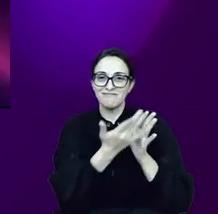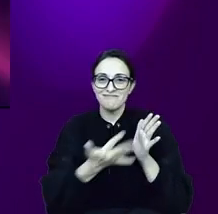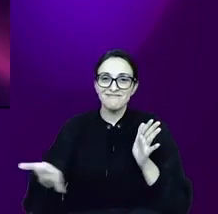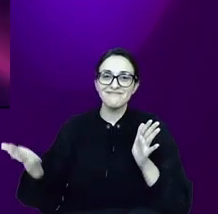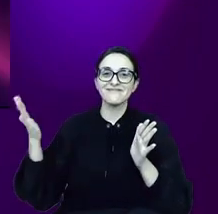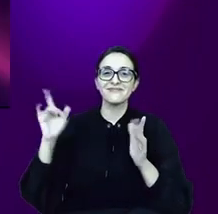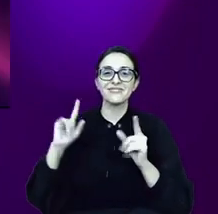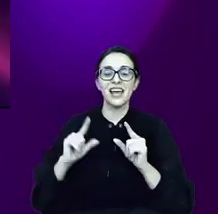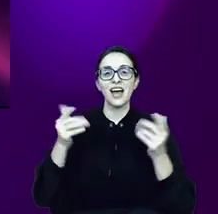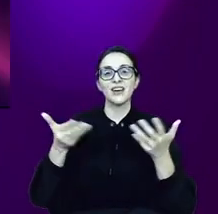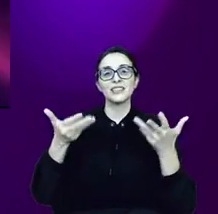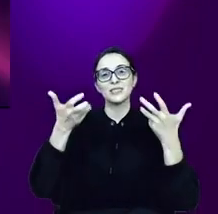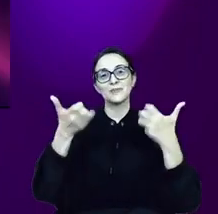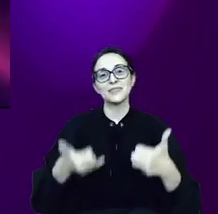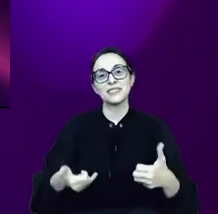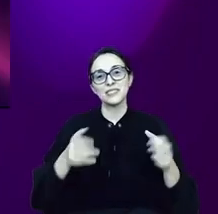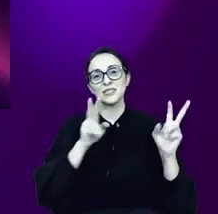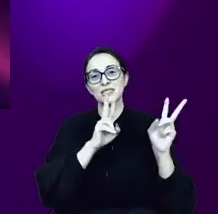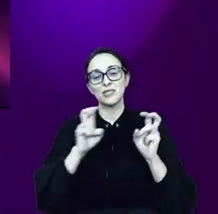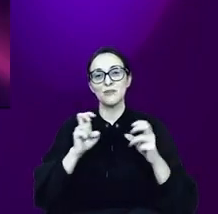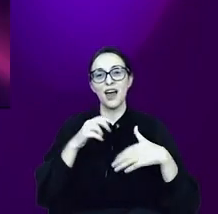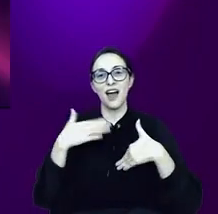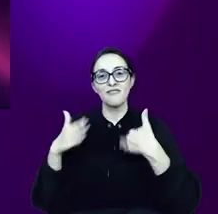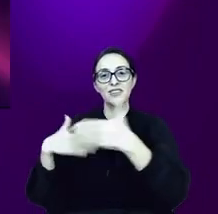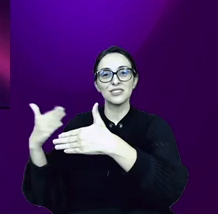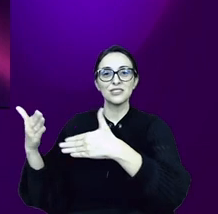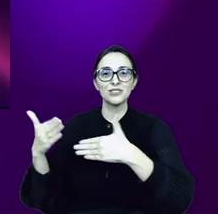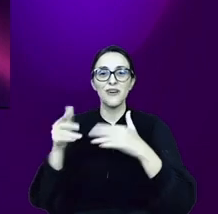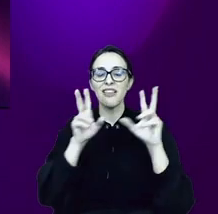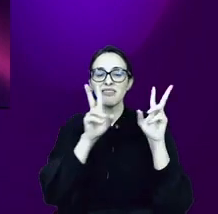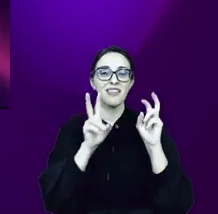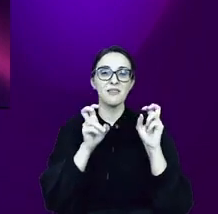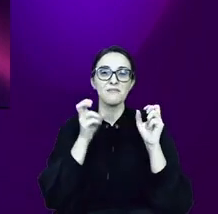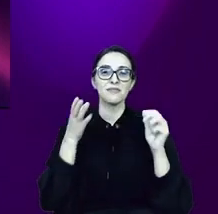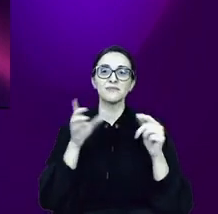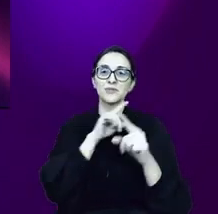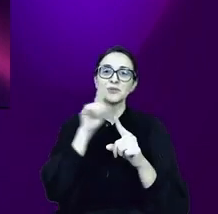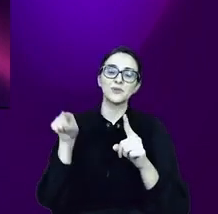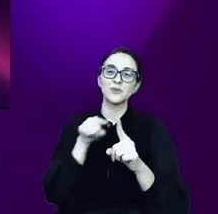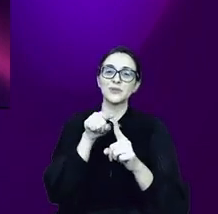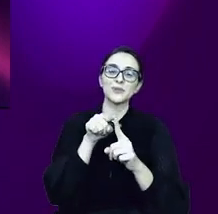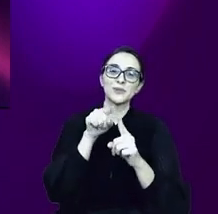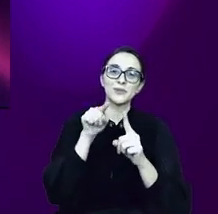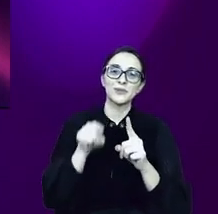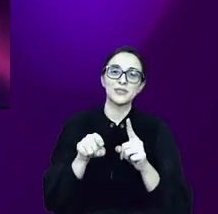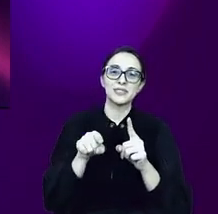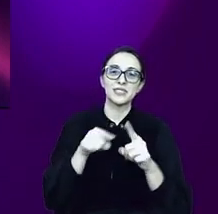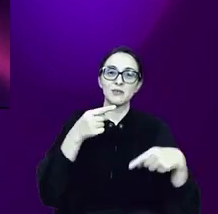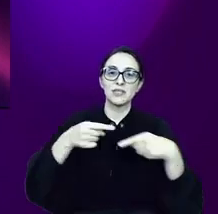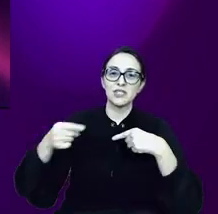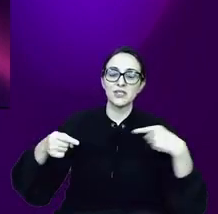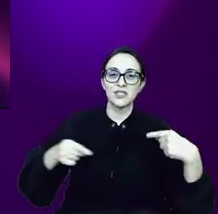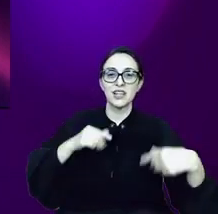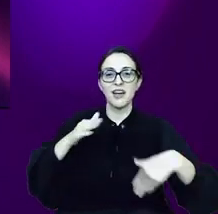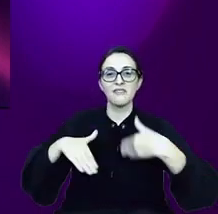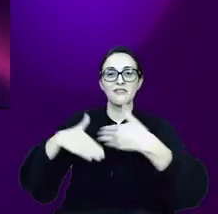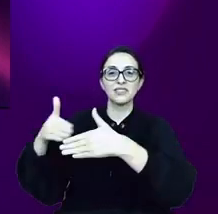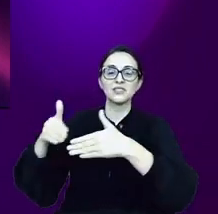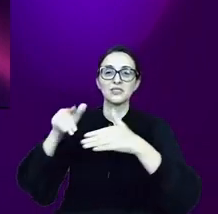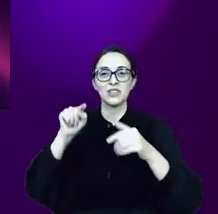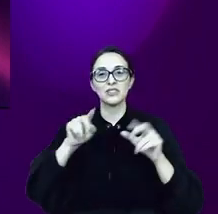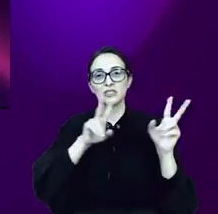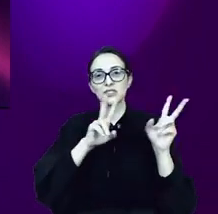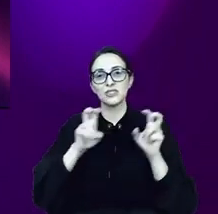e vamos falar aqui sobre os avanços. Quanto a esse tema, o objetivo de discutir os avanços seria no tocante